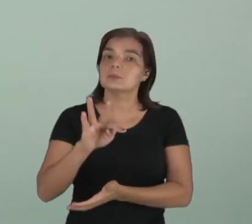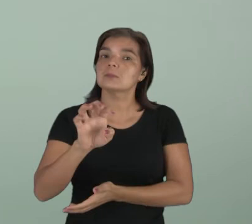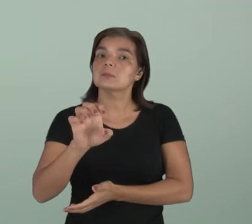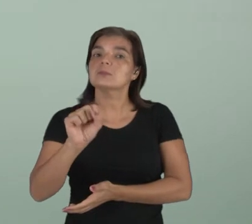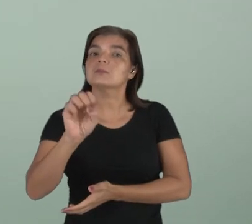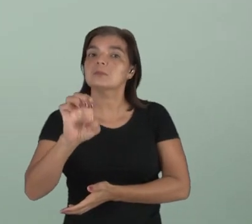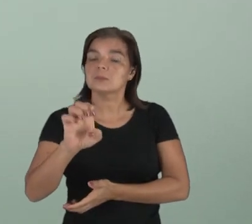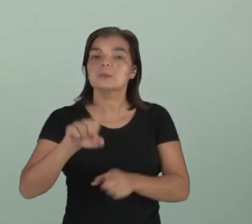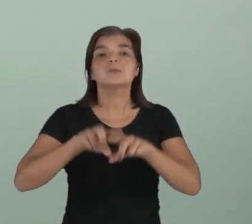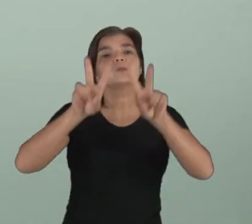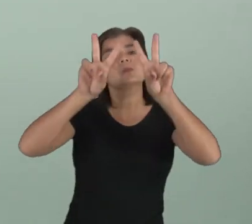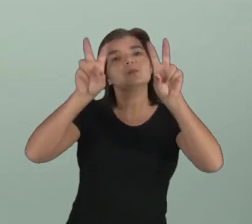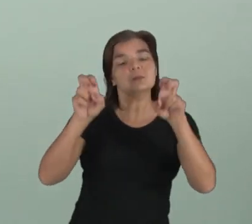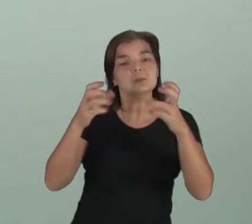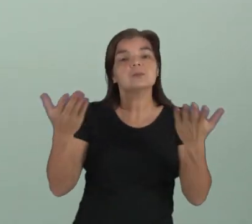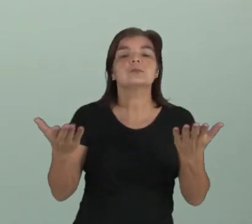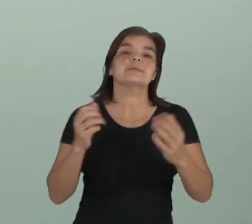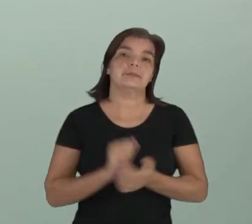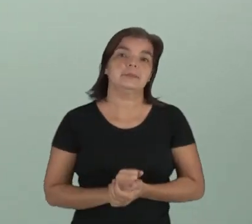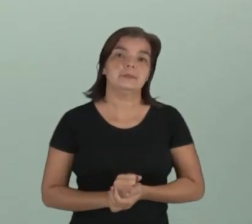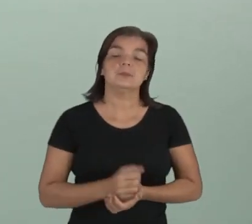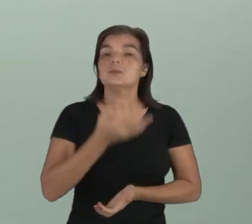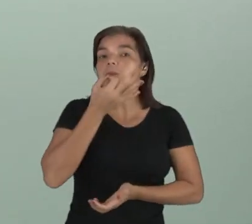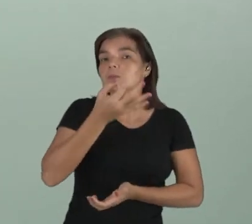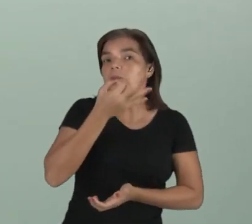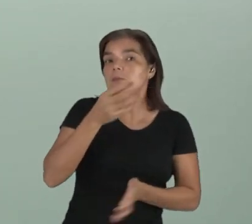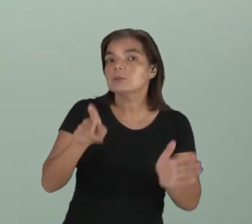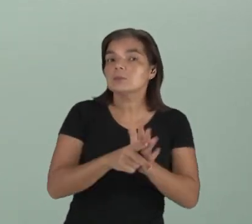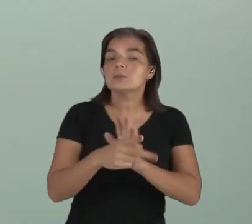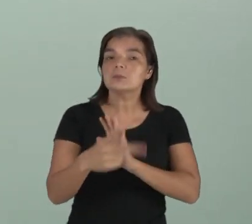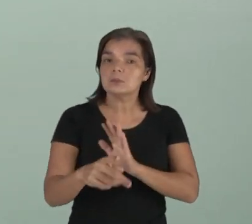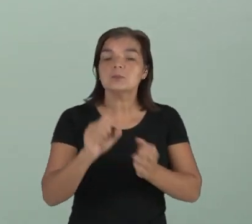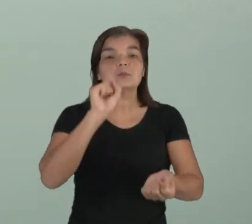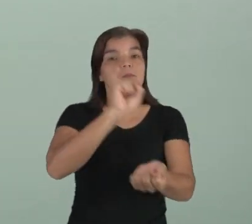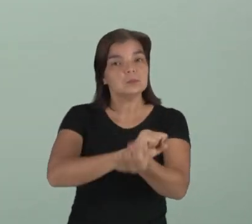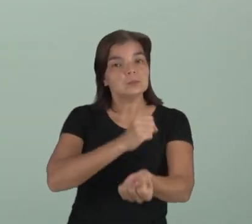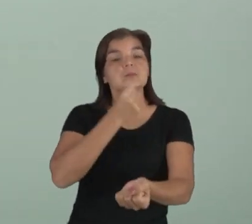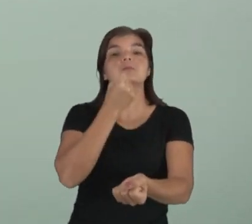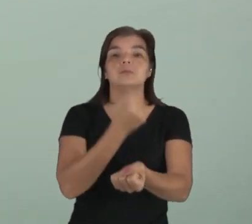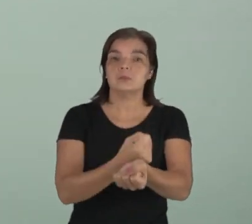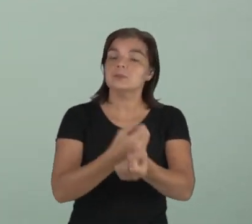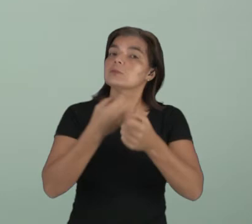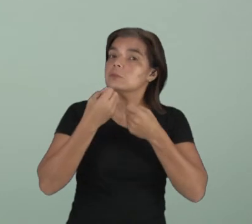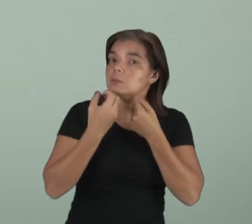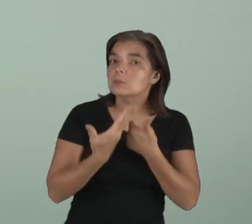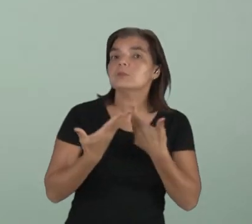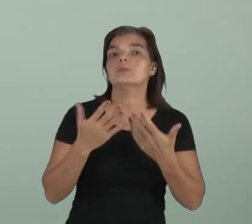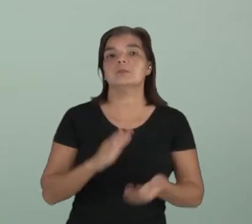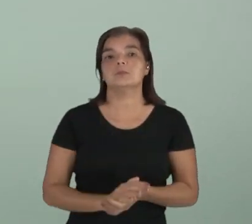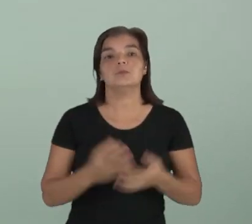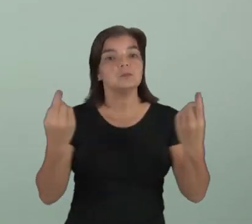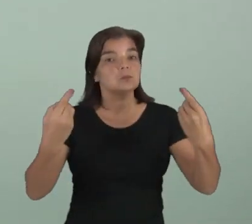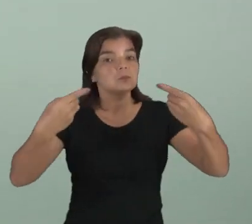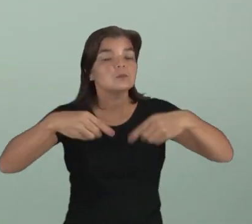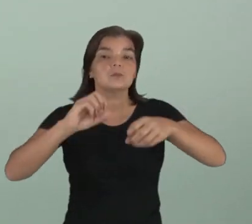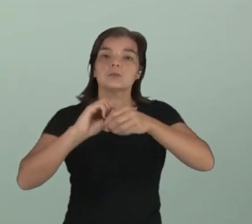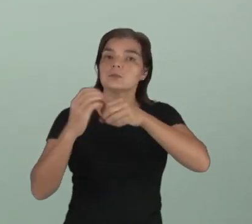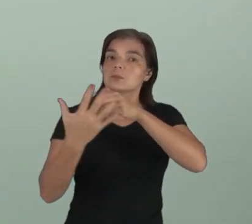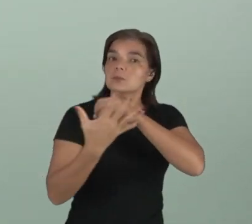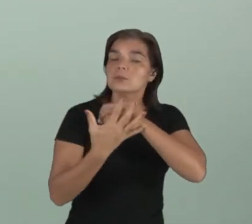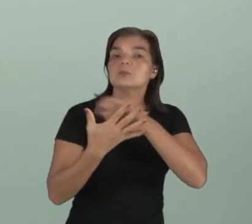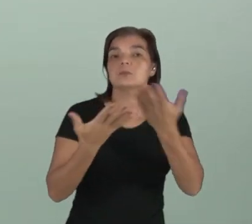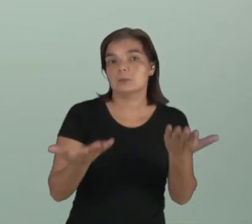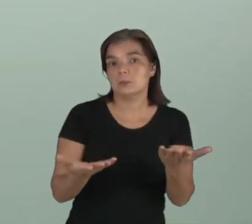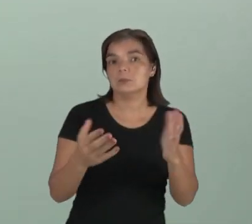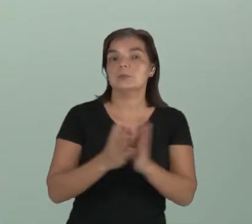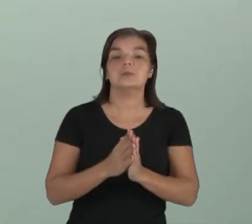desse articulista. O posicionamento dele é que o lockdown é uma medida eficaz no combate à Covid-19.